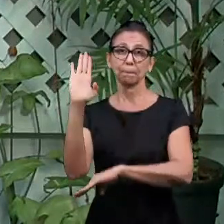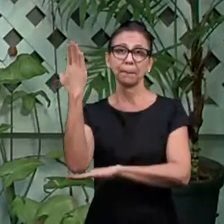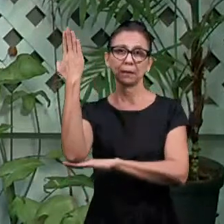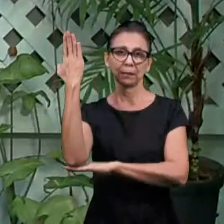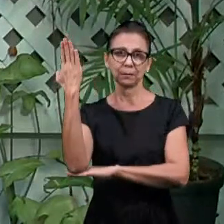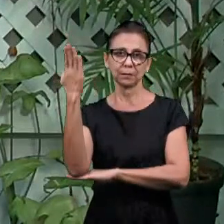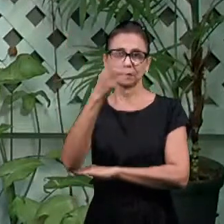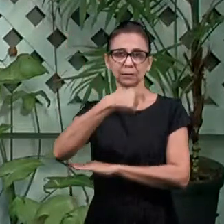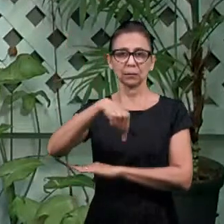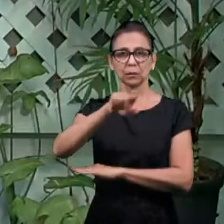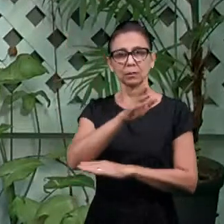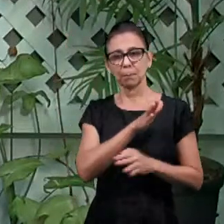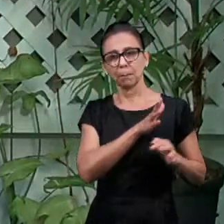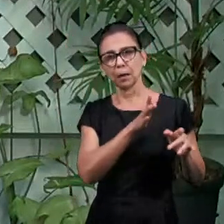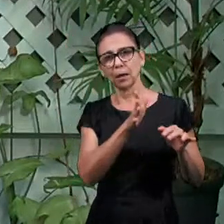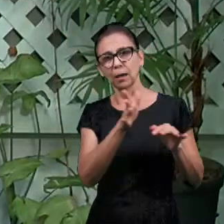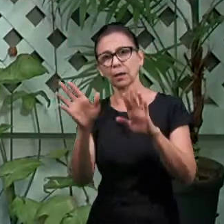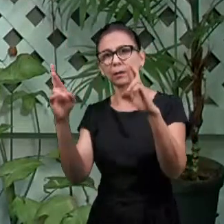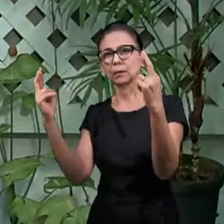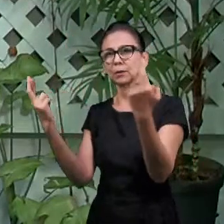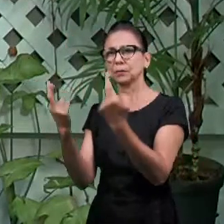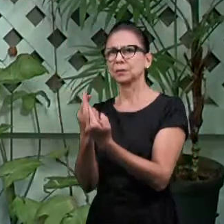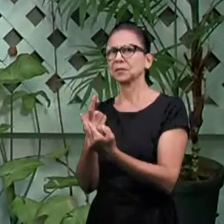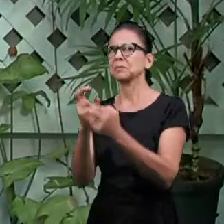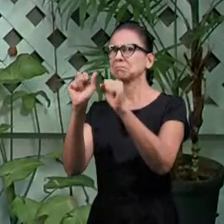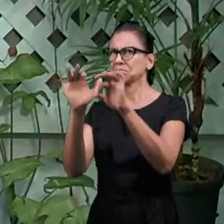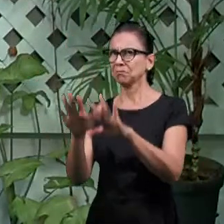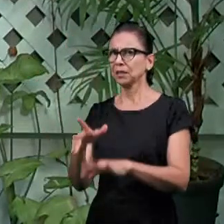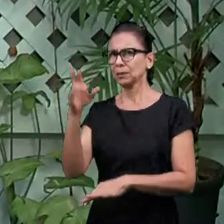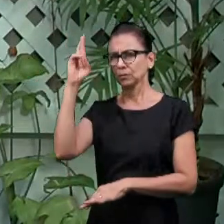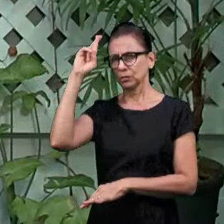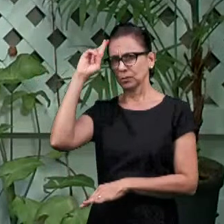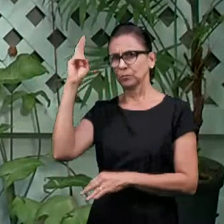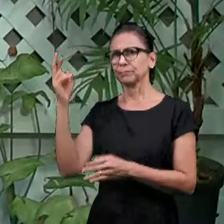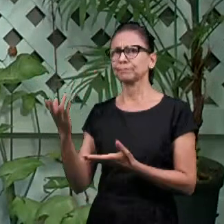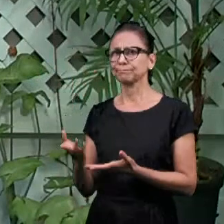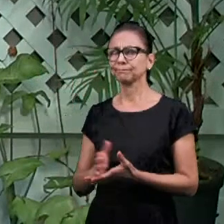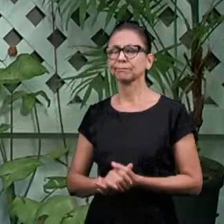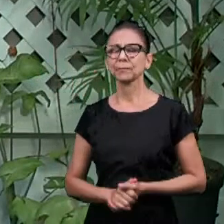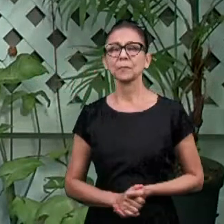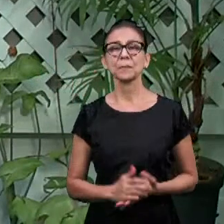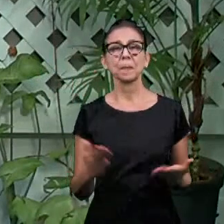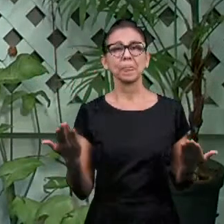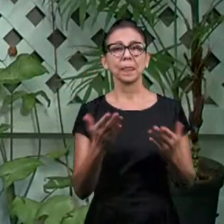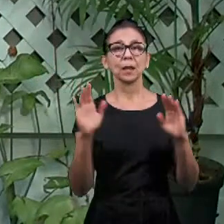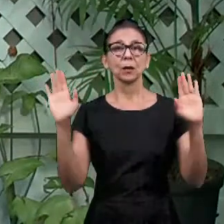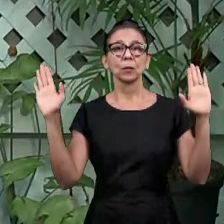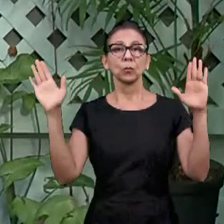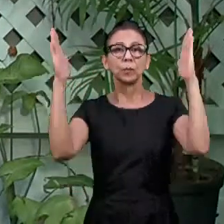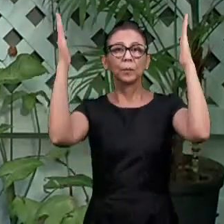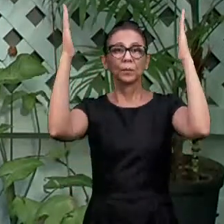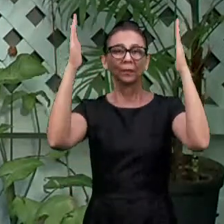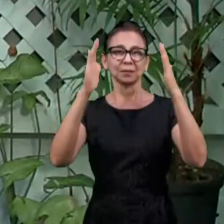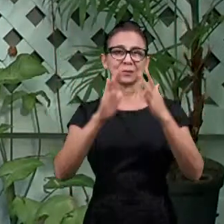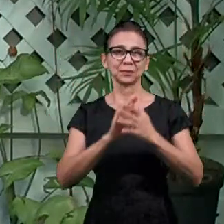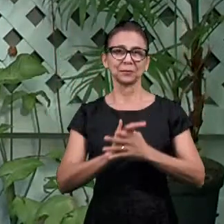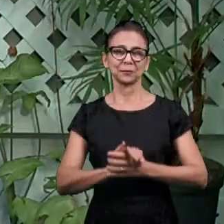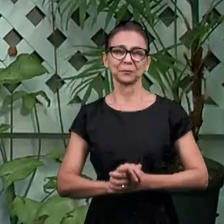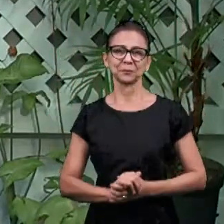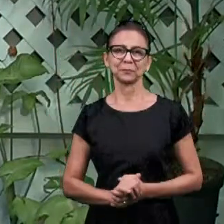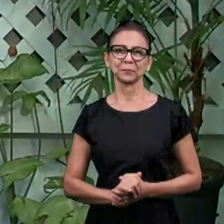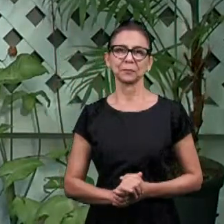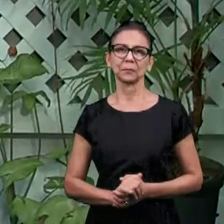ali. Grandes bênçãos nos deu ali. E hoje, nós estamos comemorando aqui a vida,